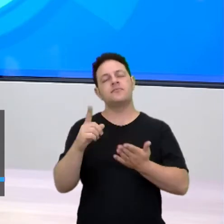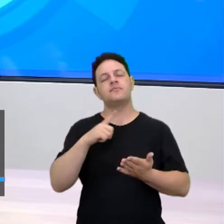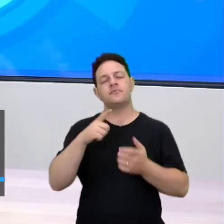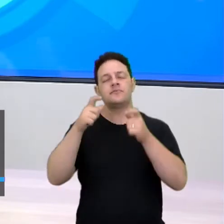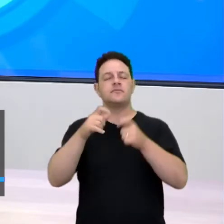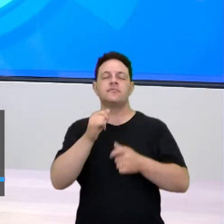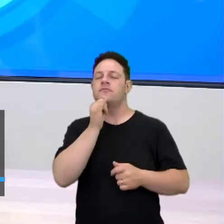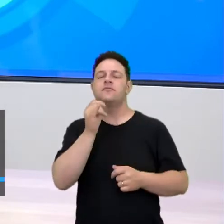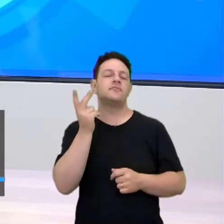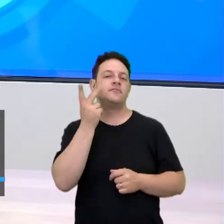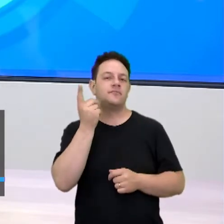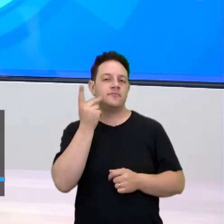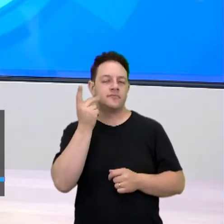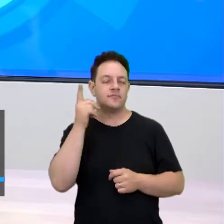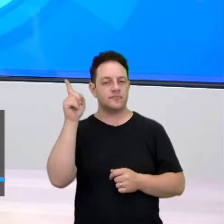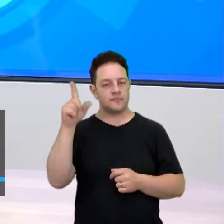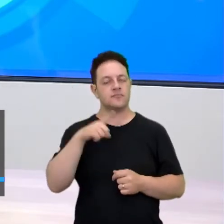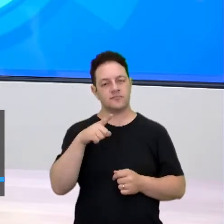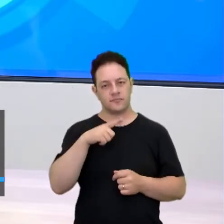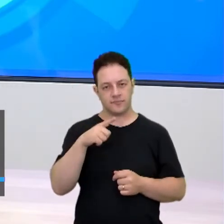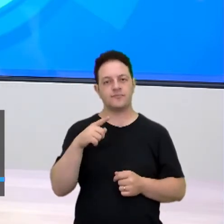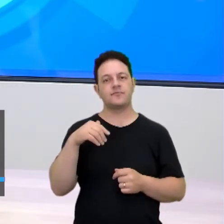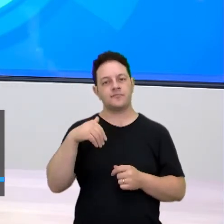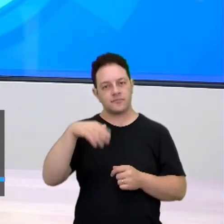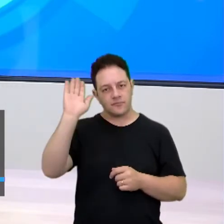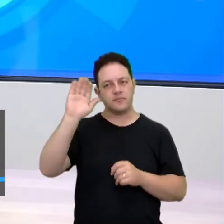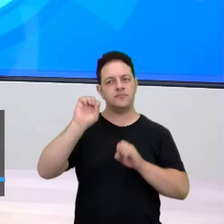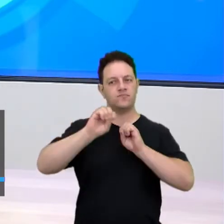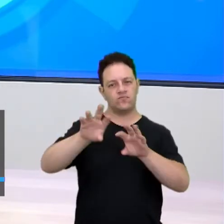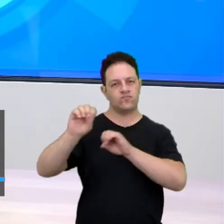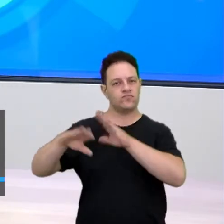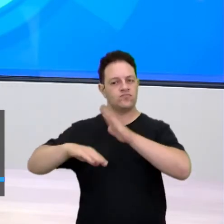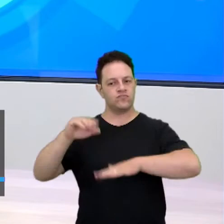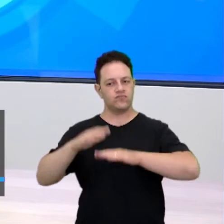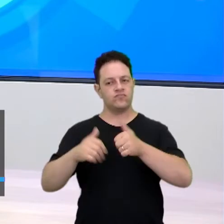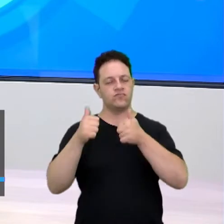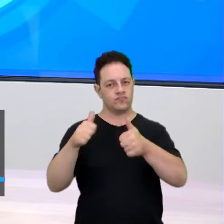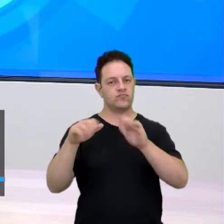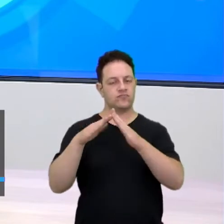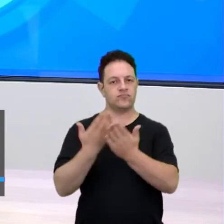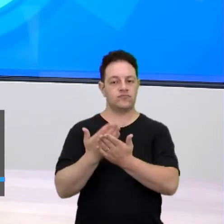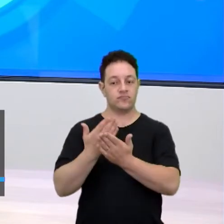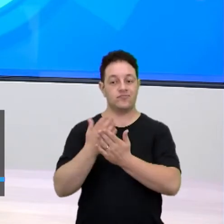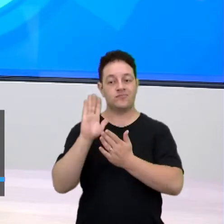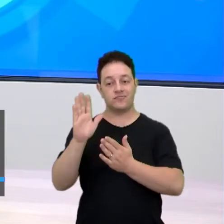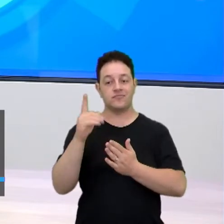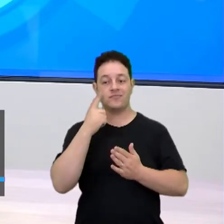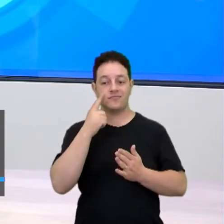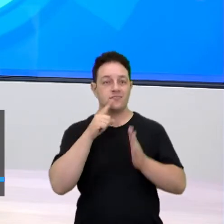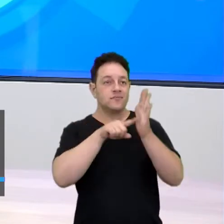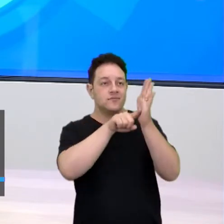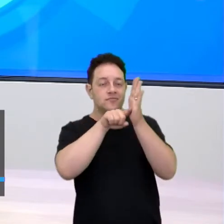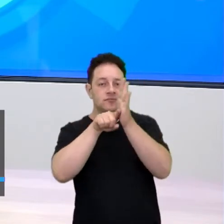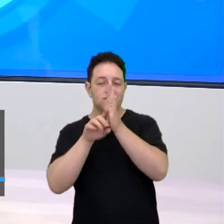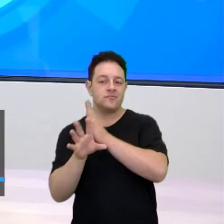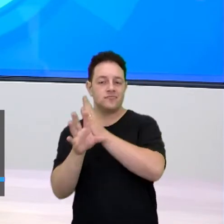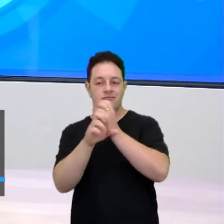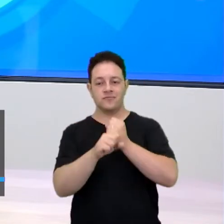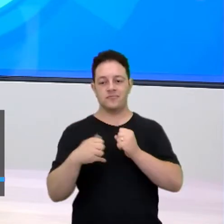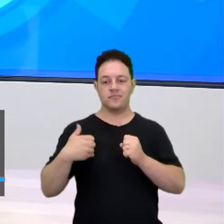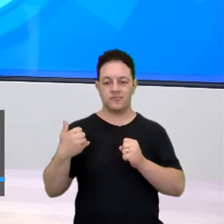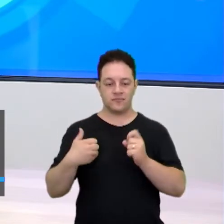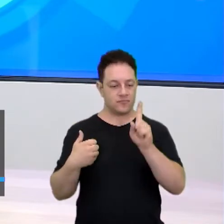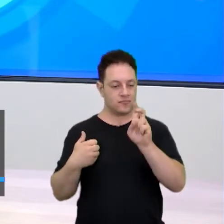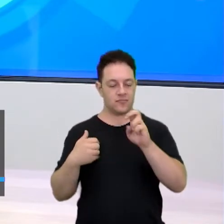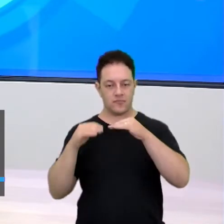Ceará, né, que tem um nível até elevado nessa relação, né, mas na taxa de analfabetismo aí com pessoas acima de 15